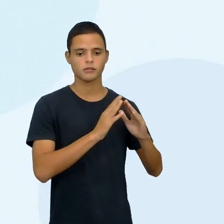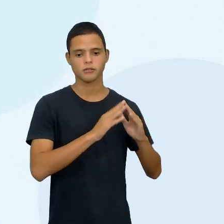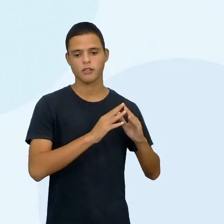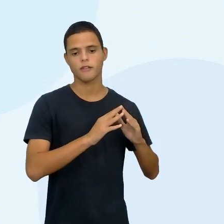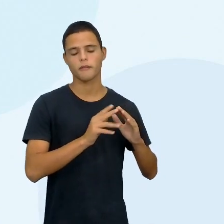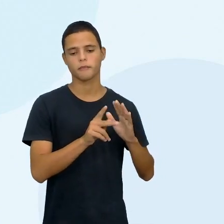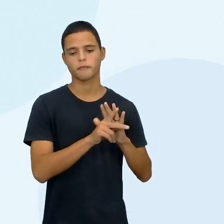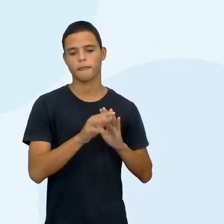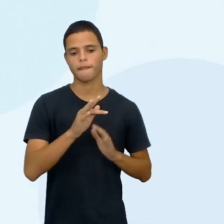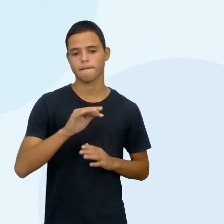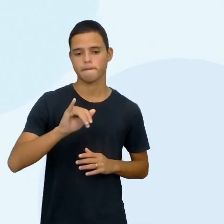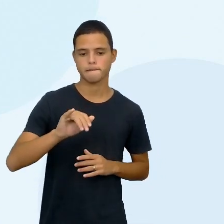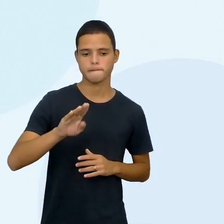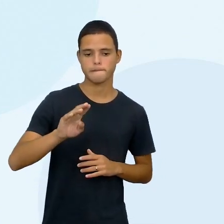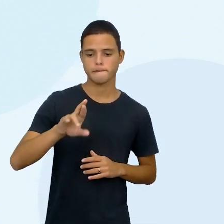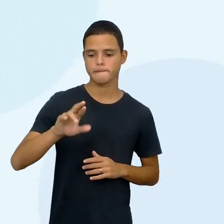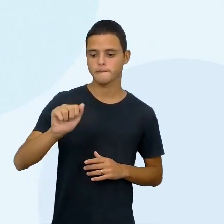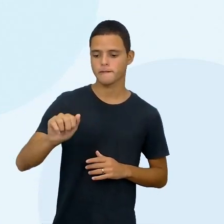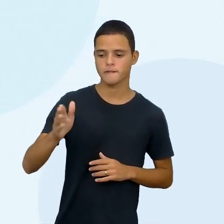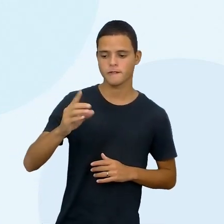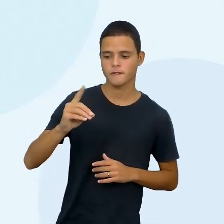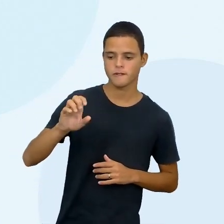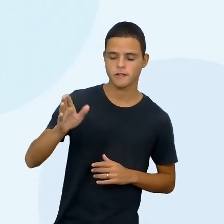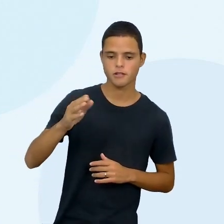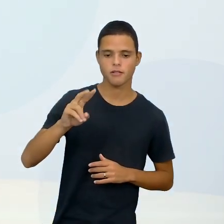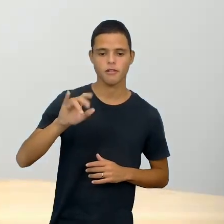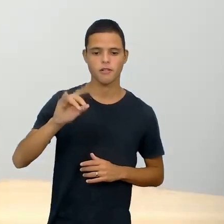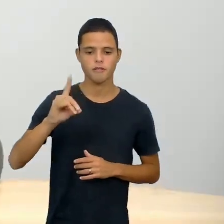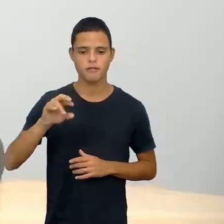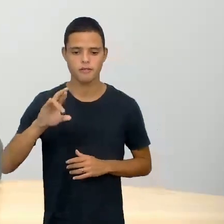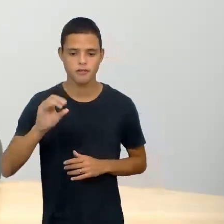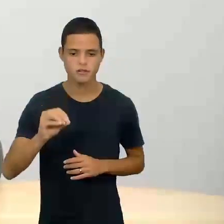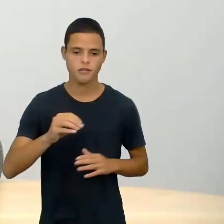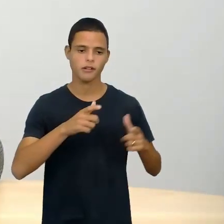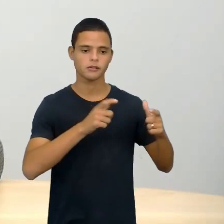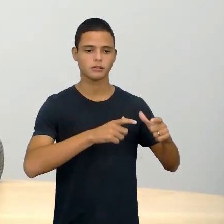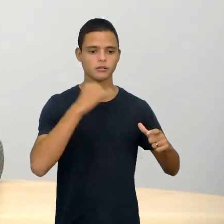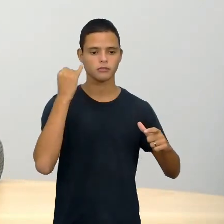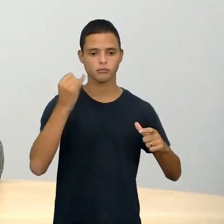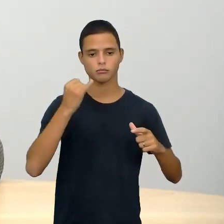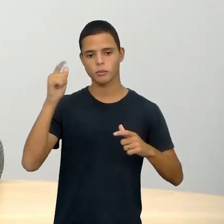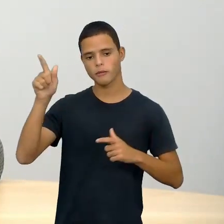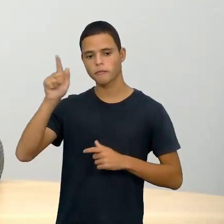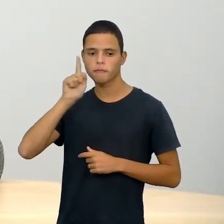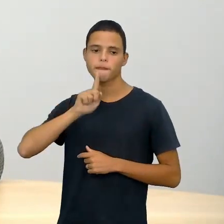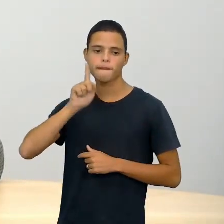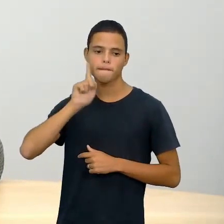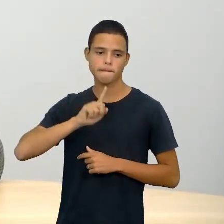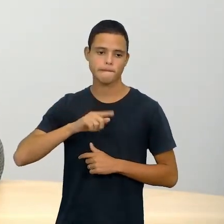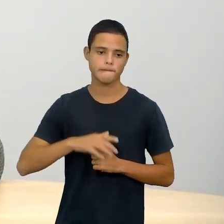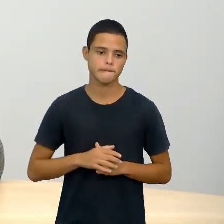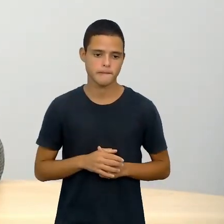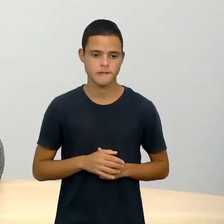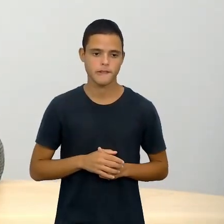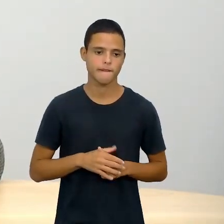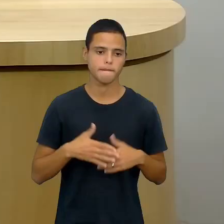fibra de vidro. Isso num local muito importante dos Estados Unidos, a